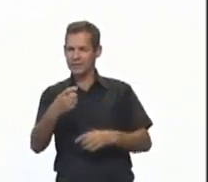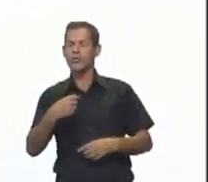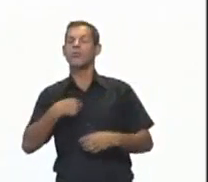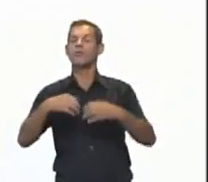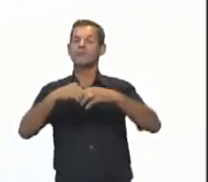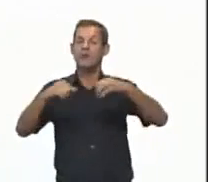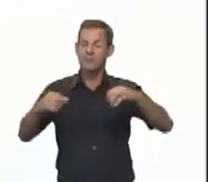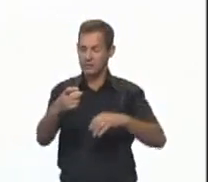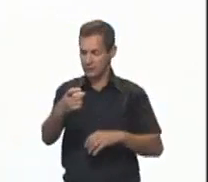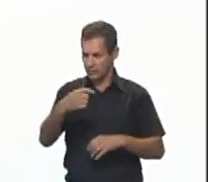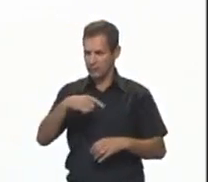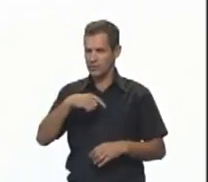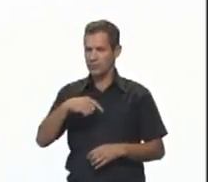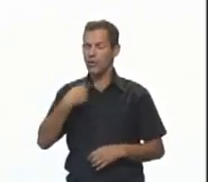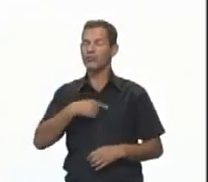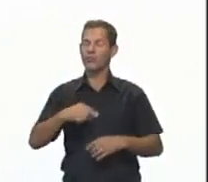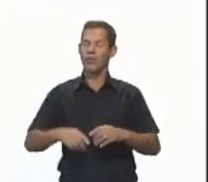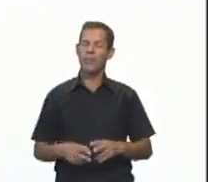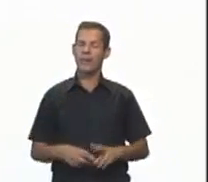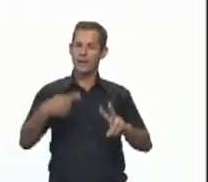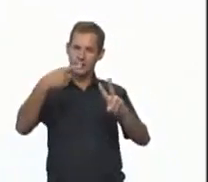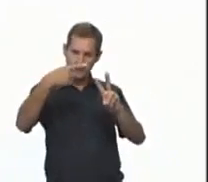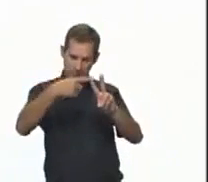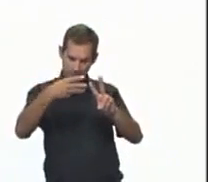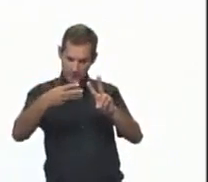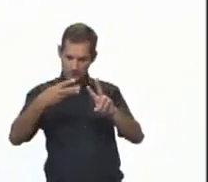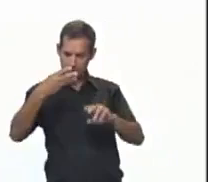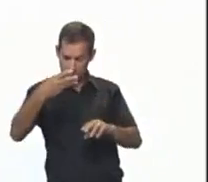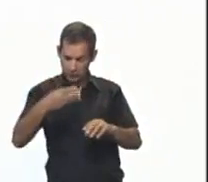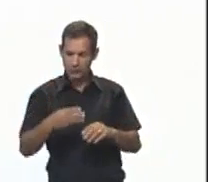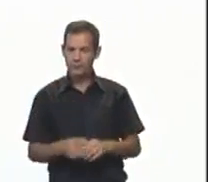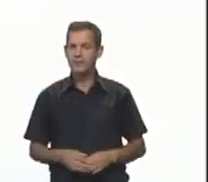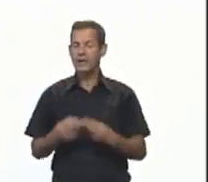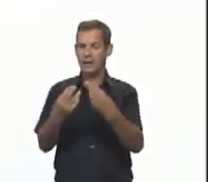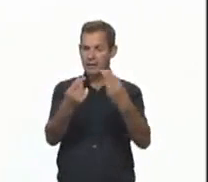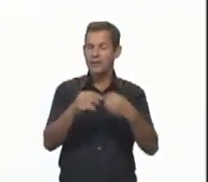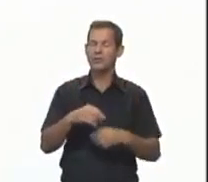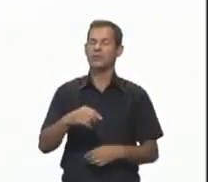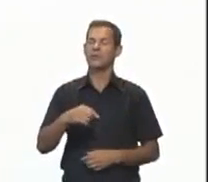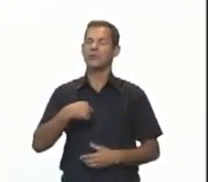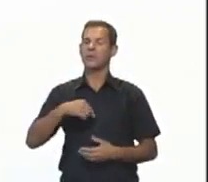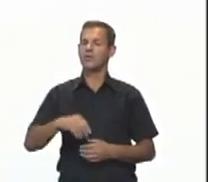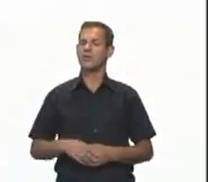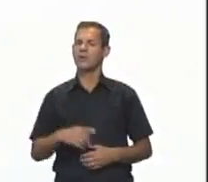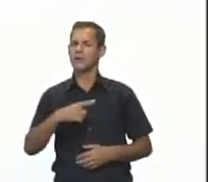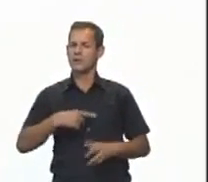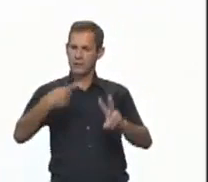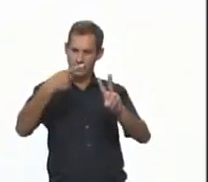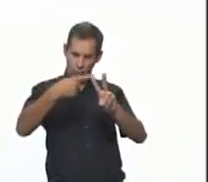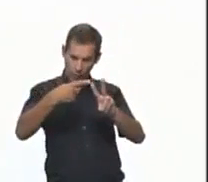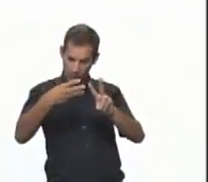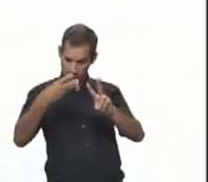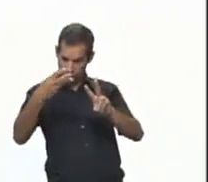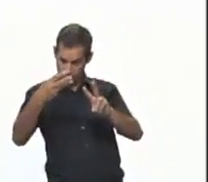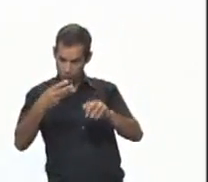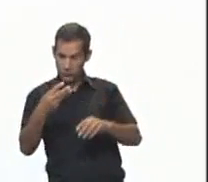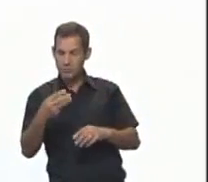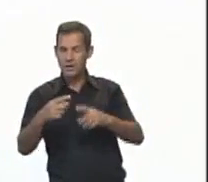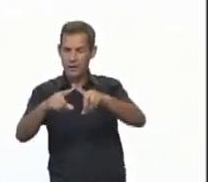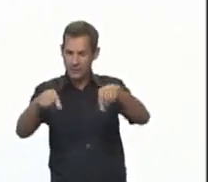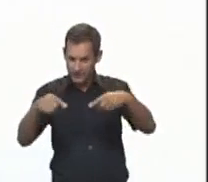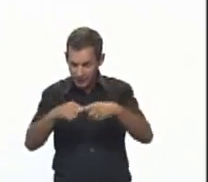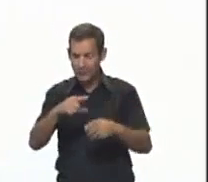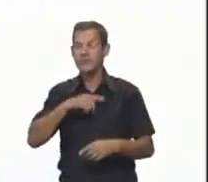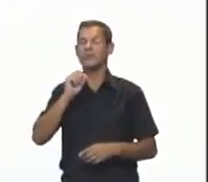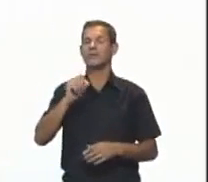esse x? Nós vamos tirar raiz cúbica de ambos os lados da igualdade. Quando eu tiro raiz cúbica de ambos os lados, nós